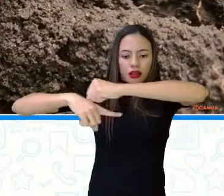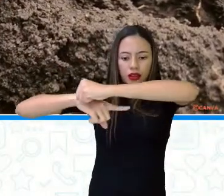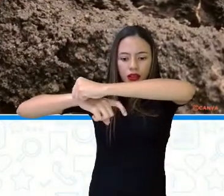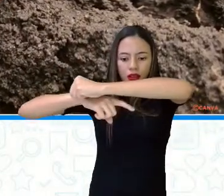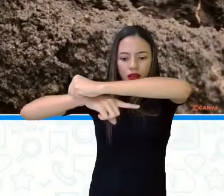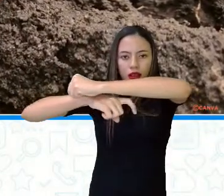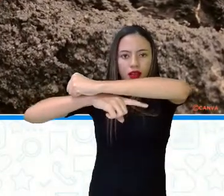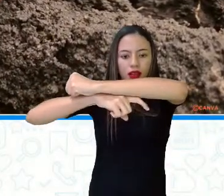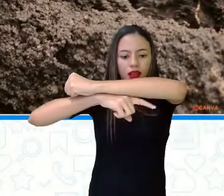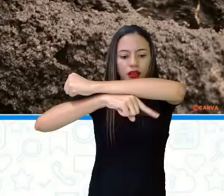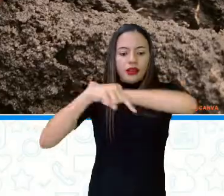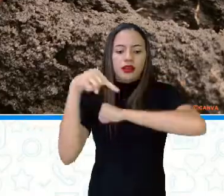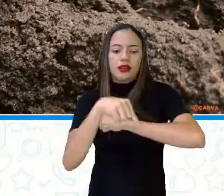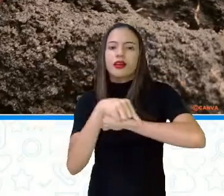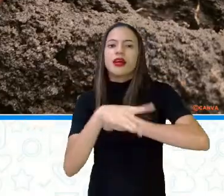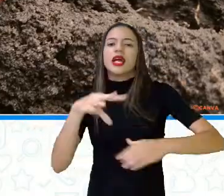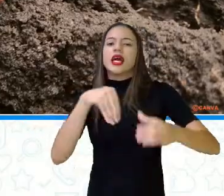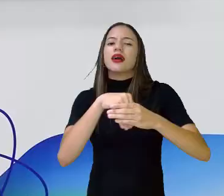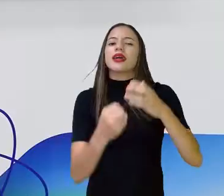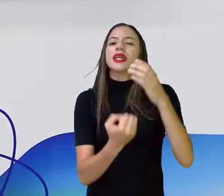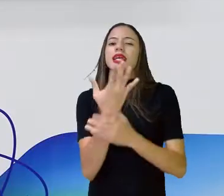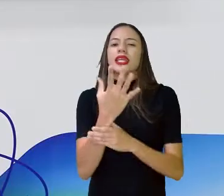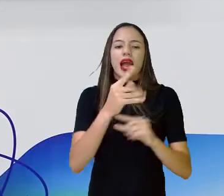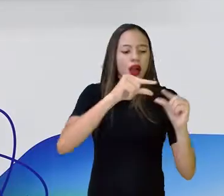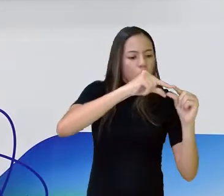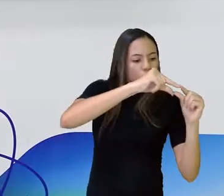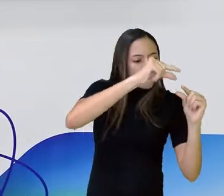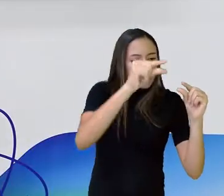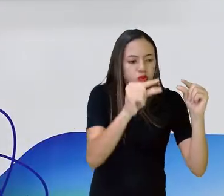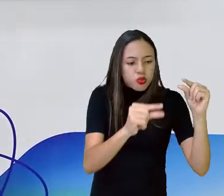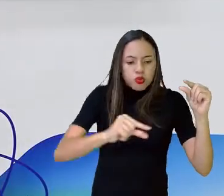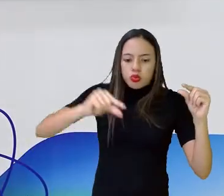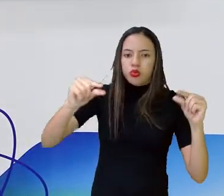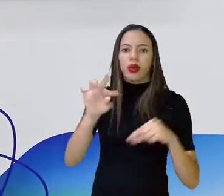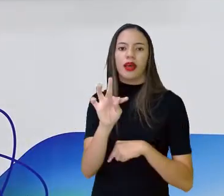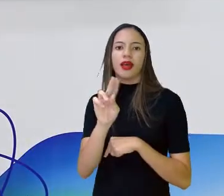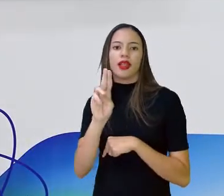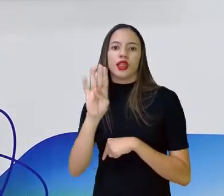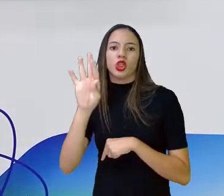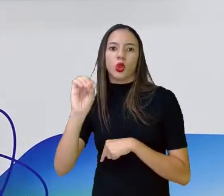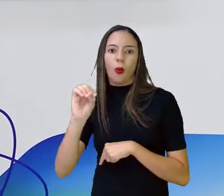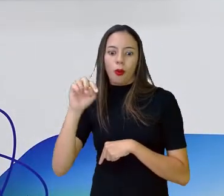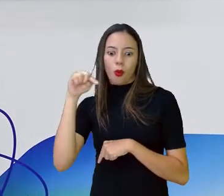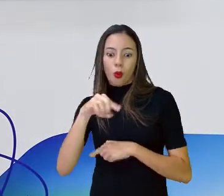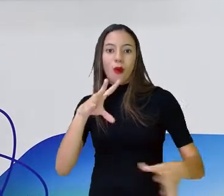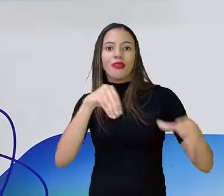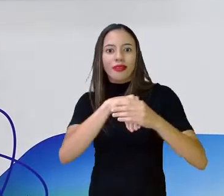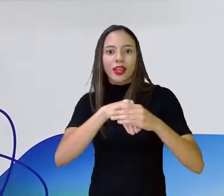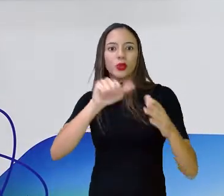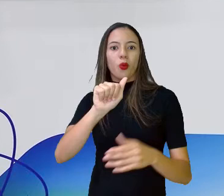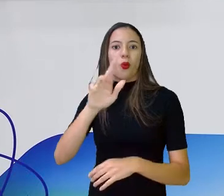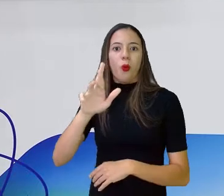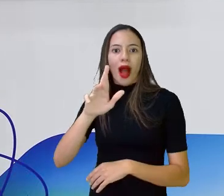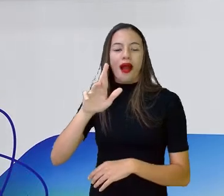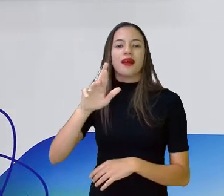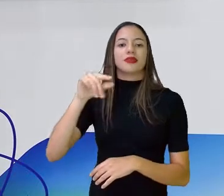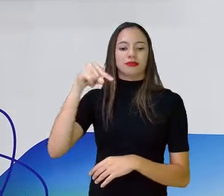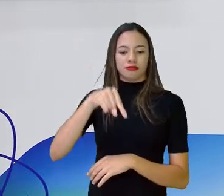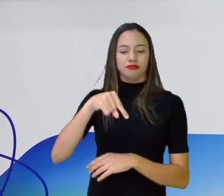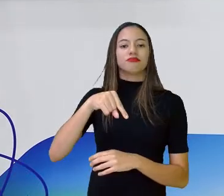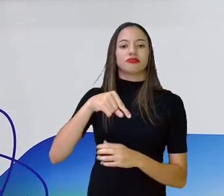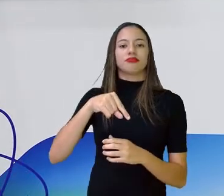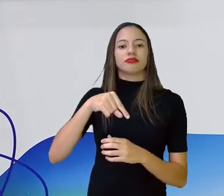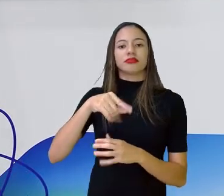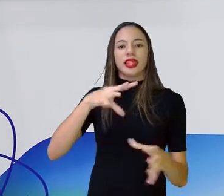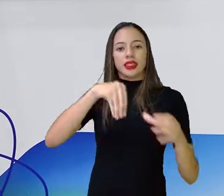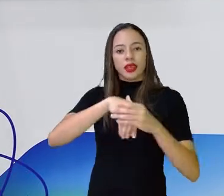se fossem tubulações, vamos dizer assim, onde também o ar vai estar passando por esse solo. Então, ar, água,